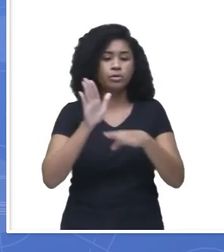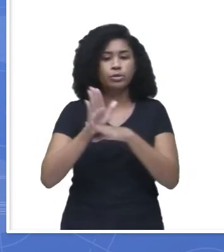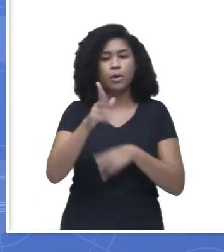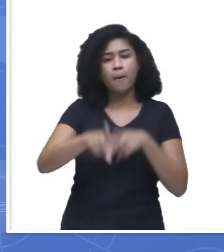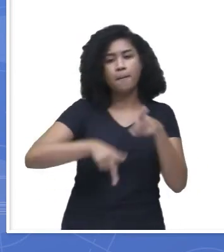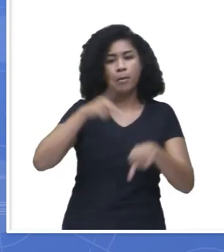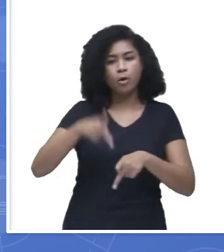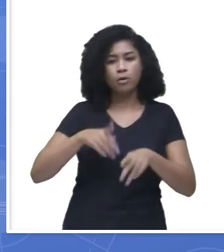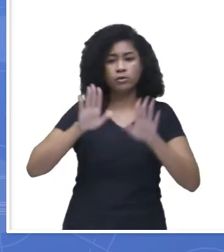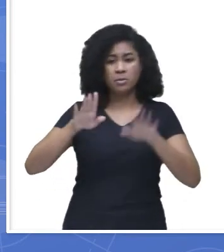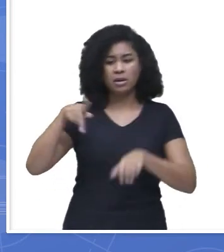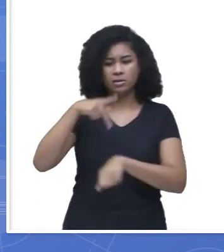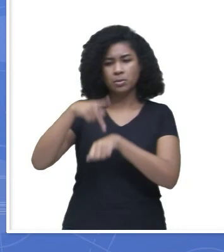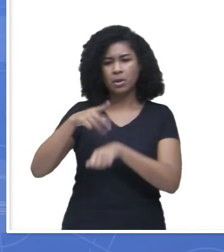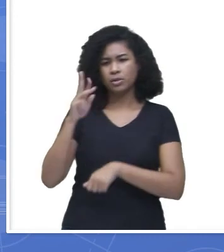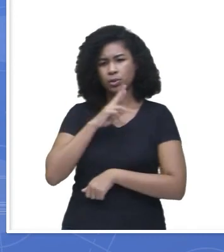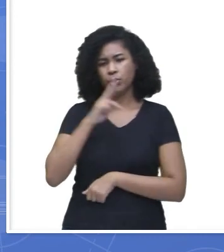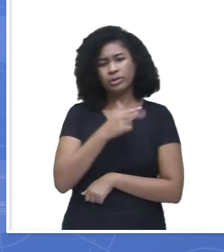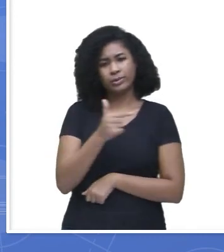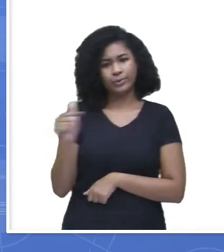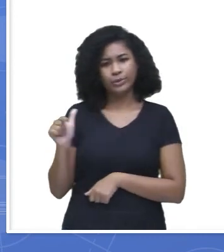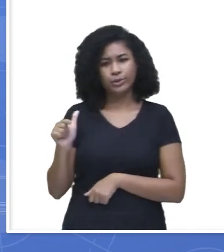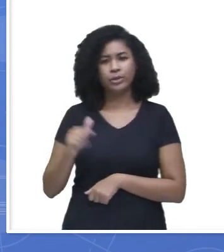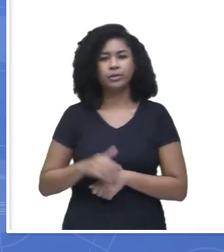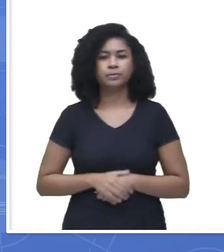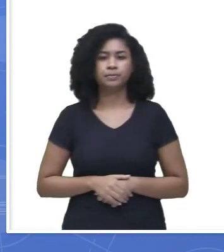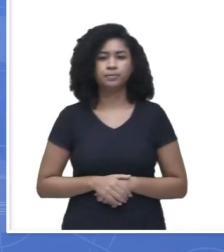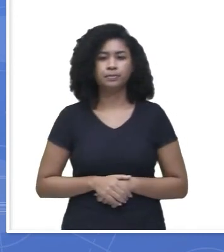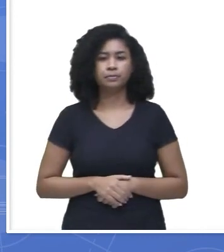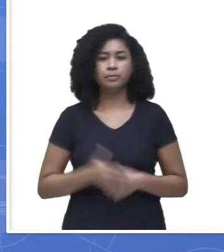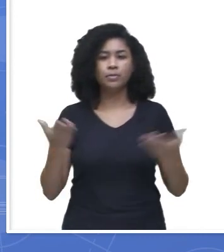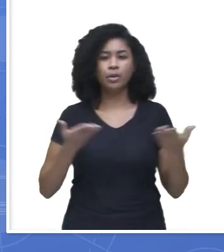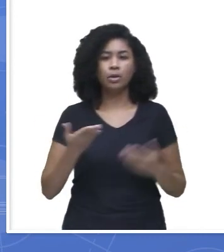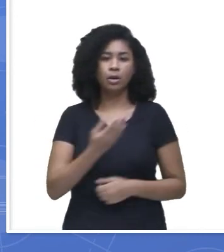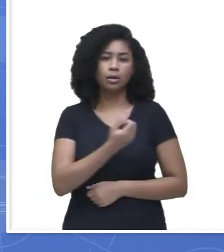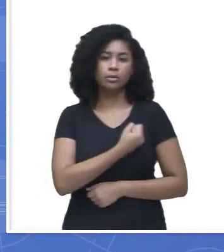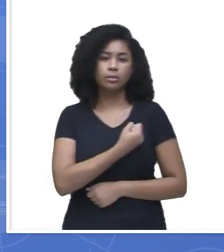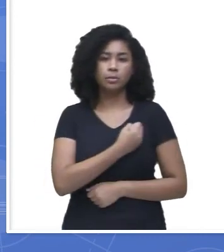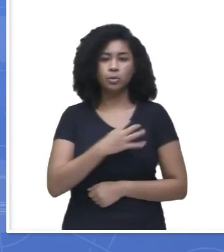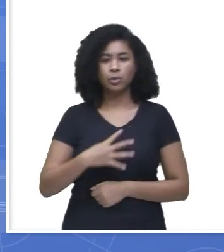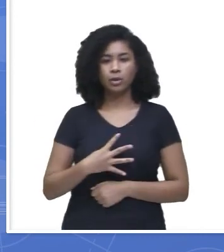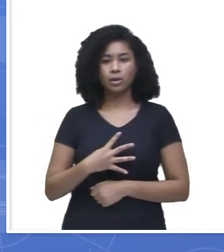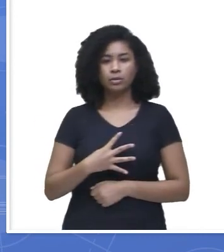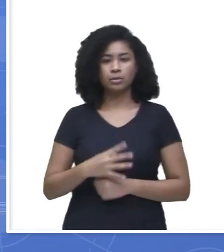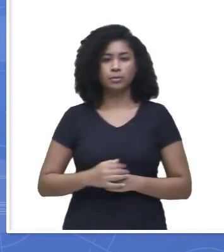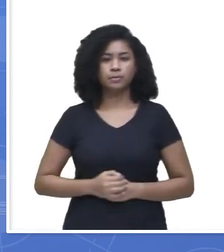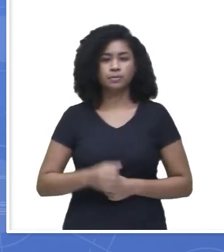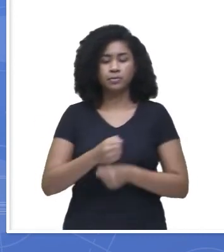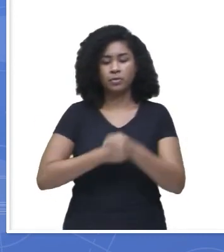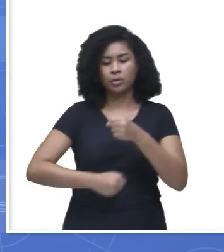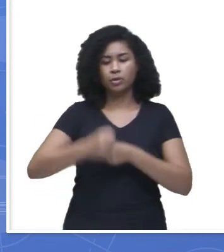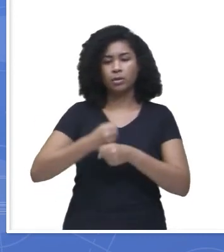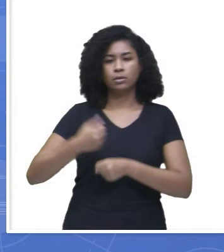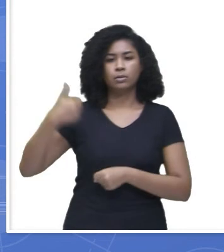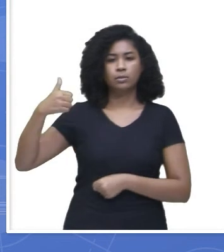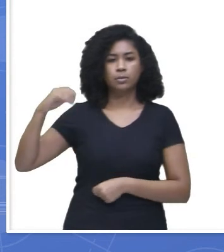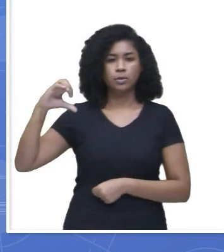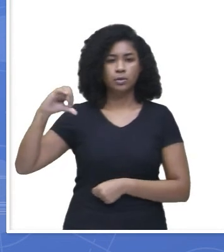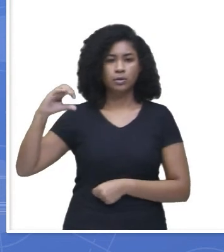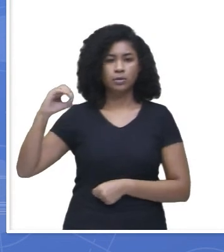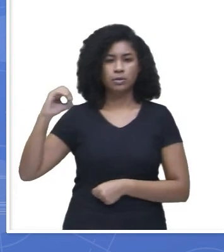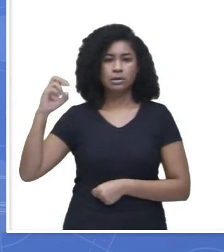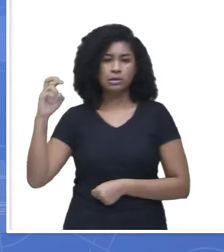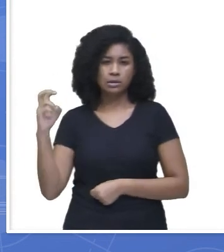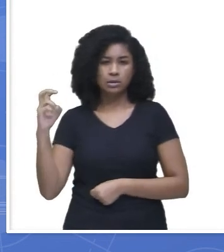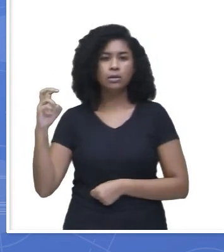na Rússia naquele momento, tá bom? Vamos agora para a nossa quarta questão. Em 1905, aconteceu em São